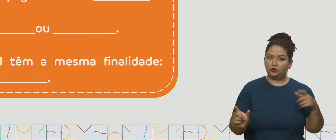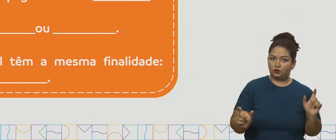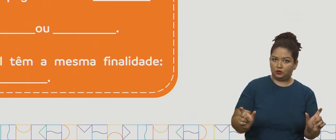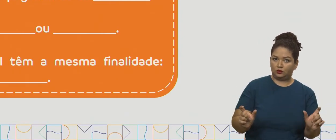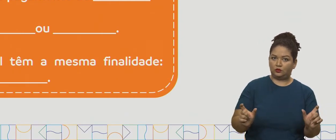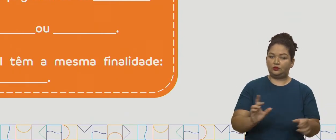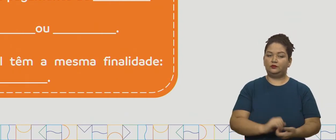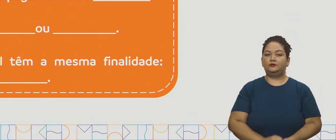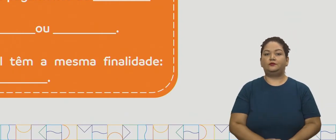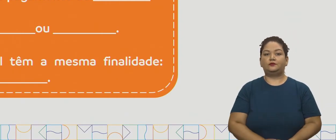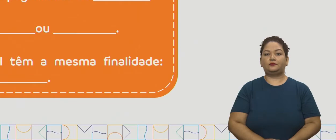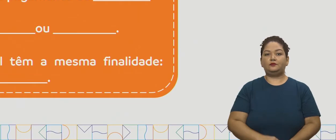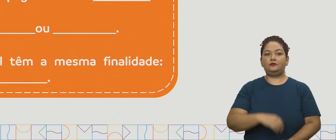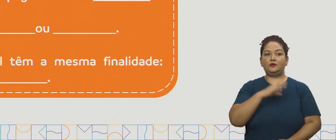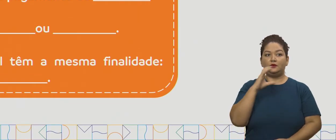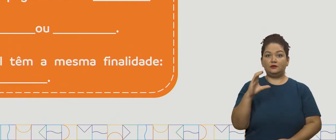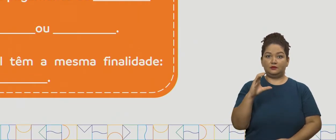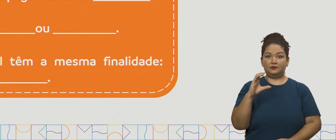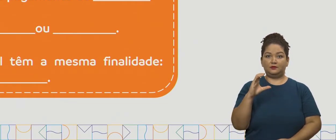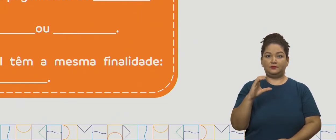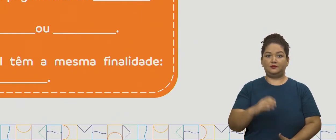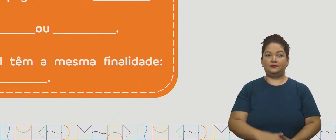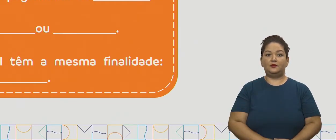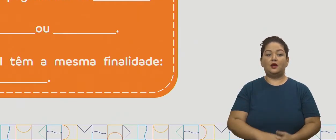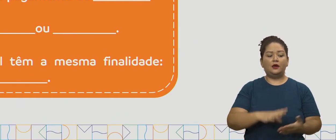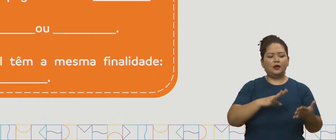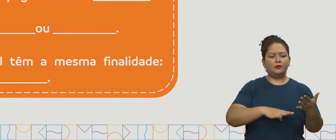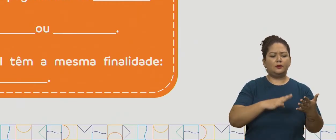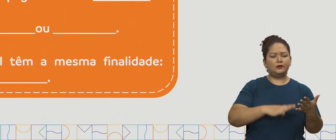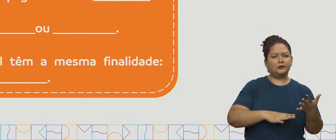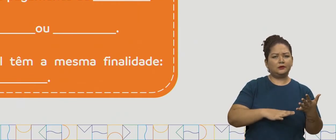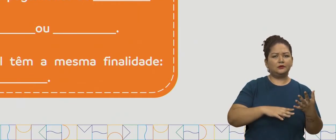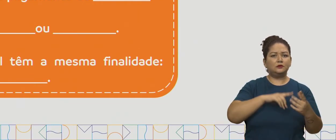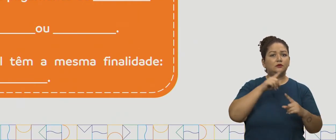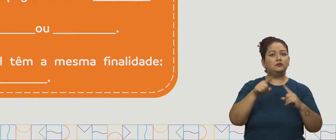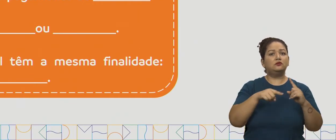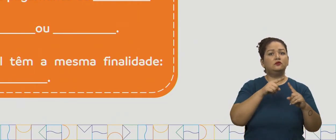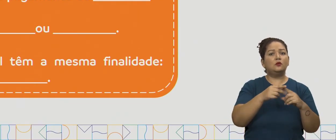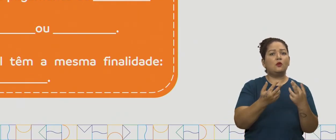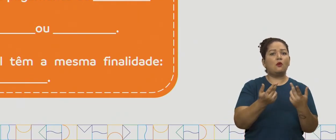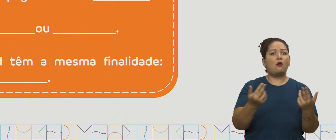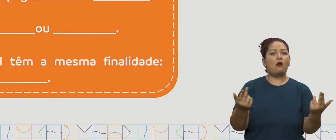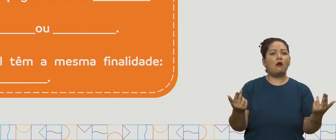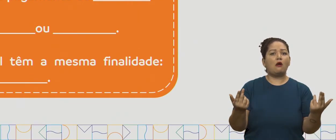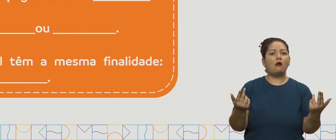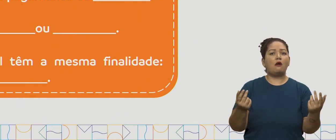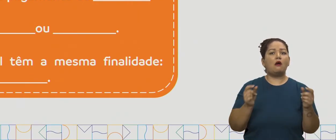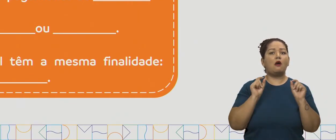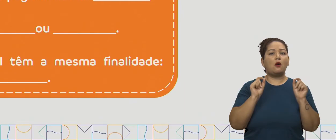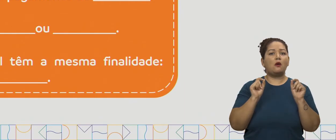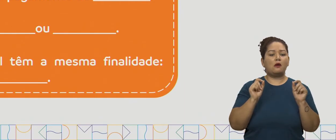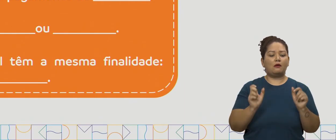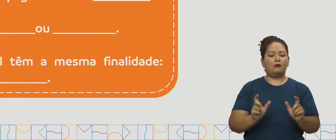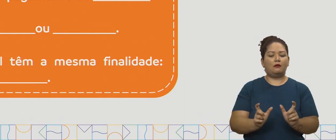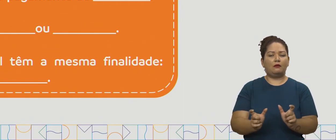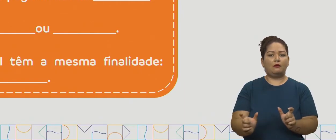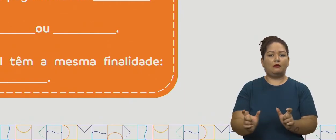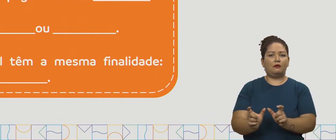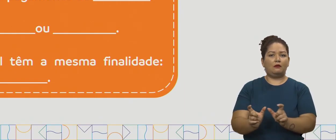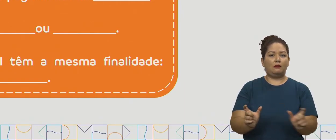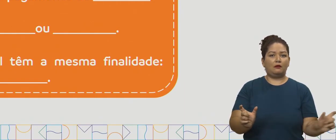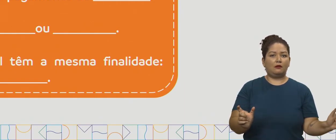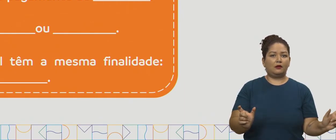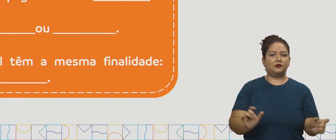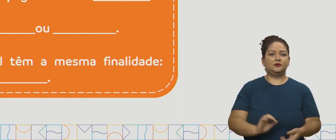possibilidades de boleto. Letra C. Os boletos, em geral, tem a mesma finalidade. Qual será